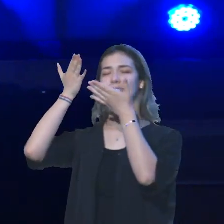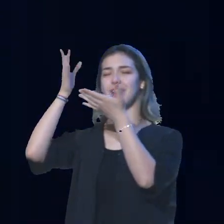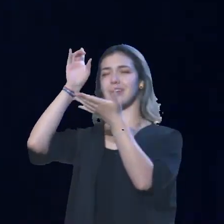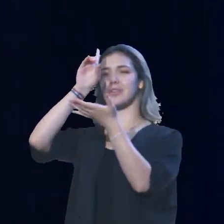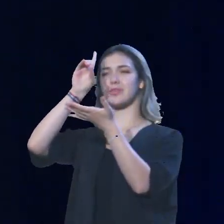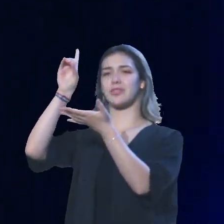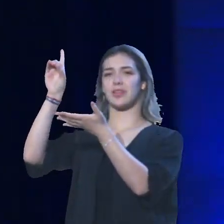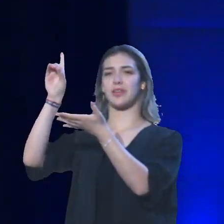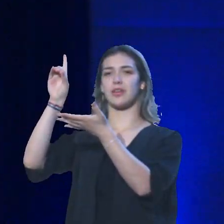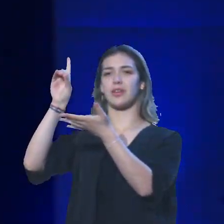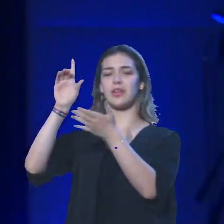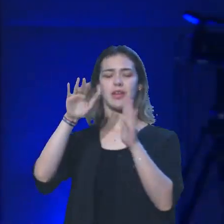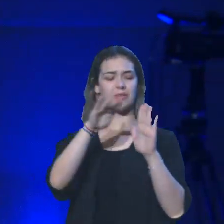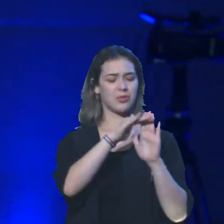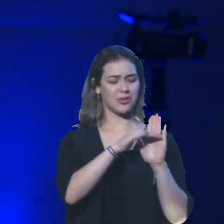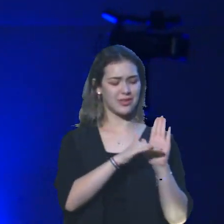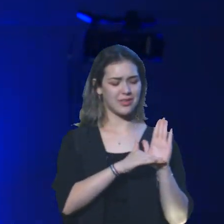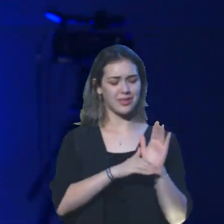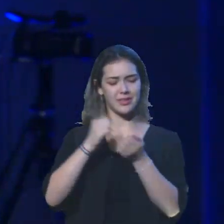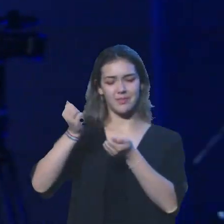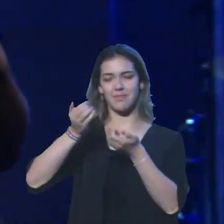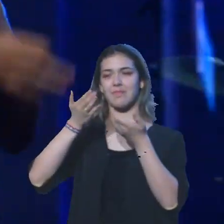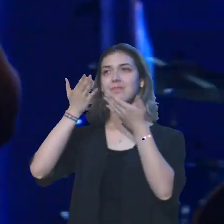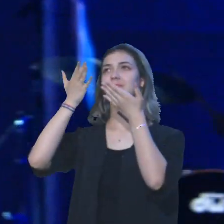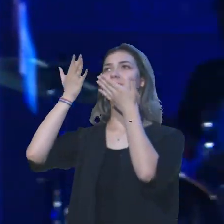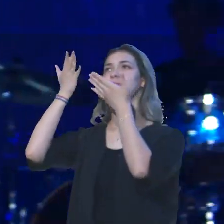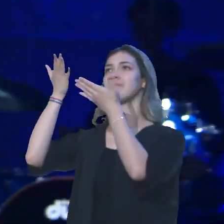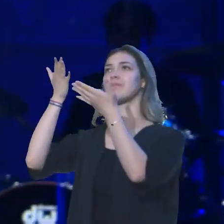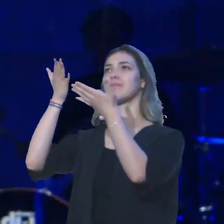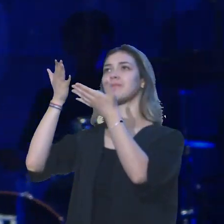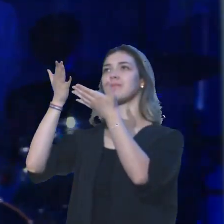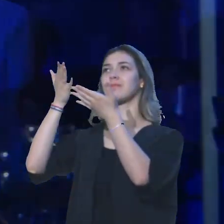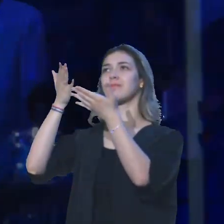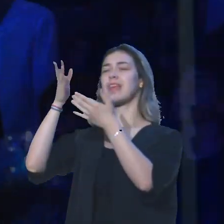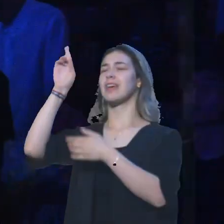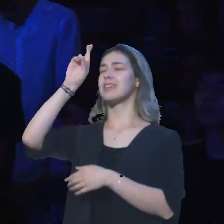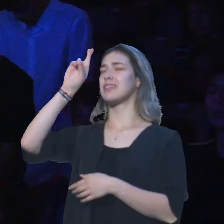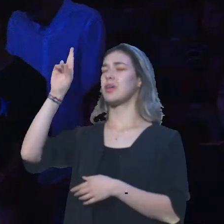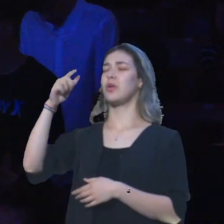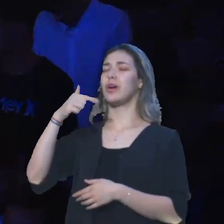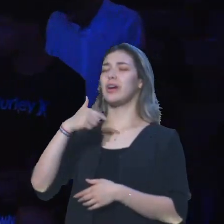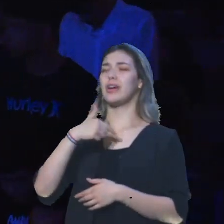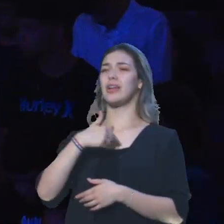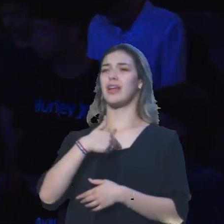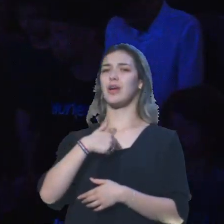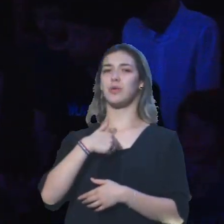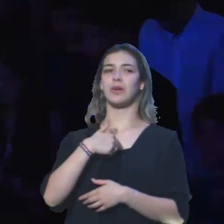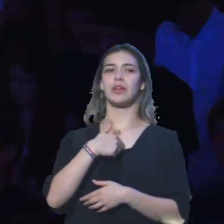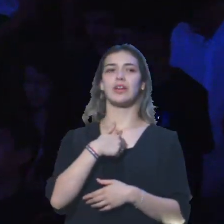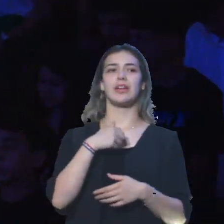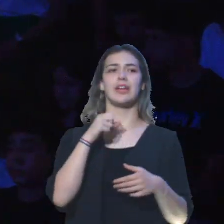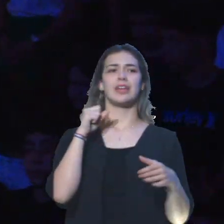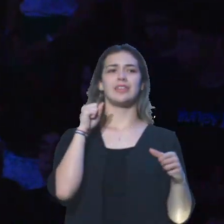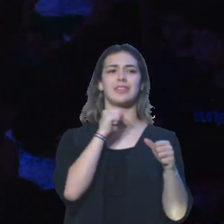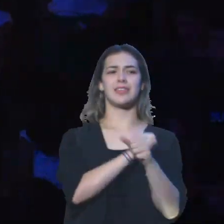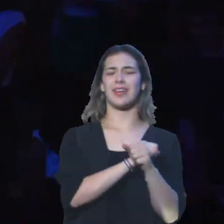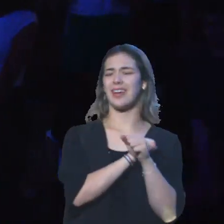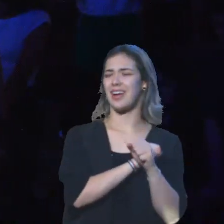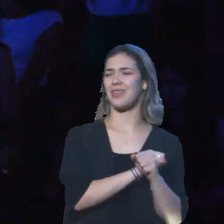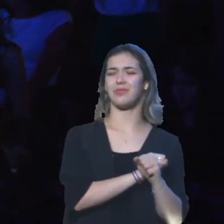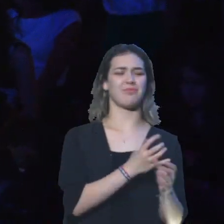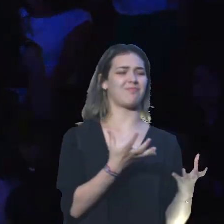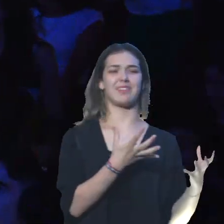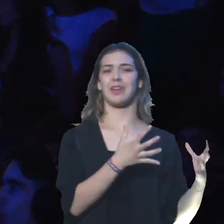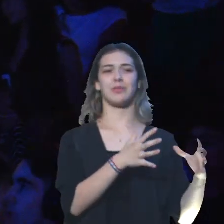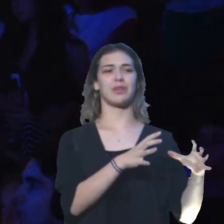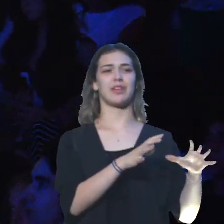isso. Fala: Senhor, eu não quero mais ser escravo da pornografia. Eu não